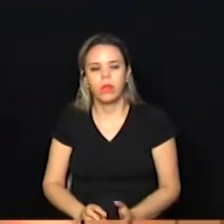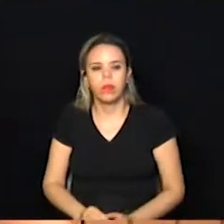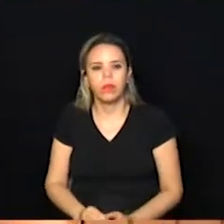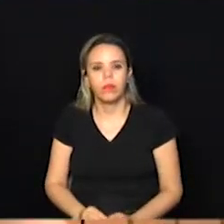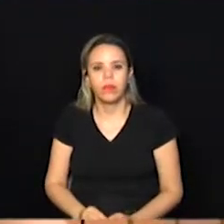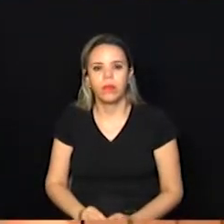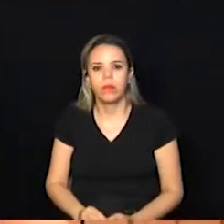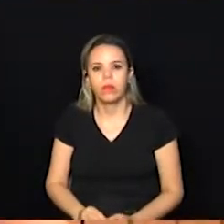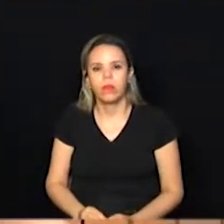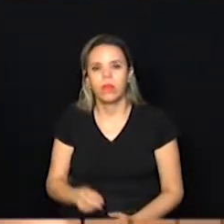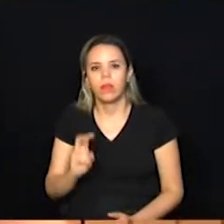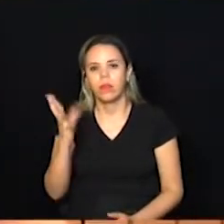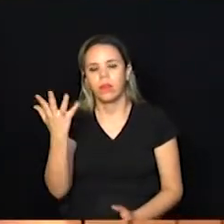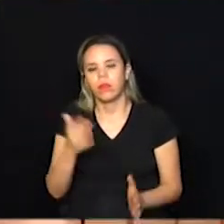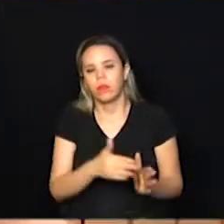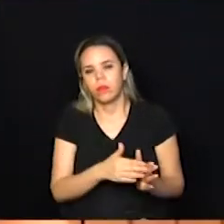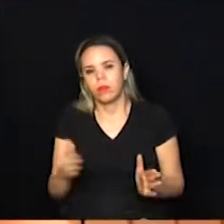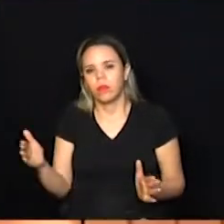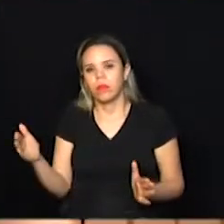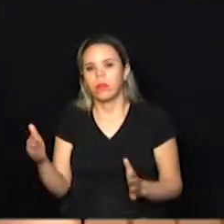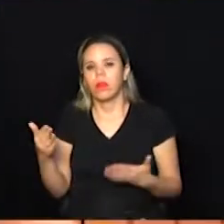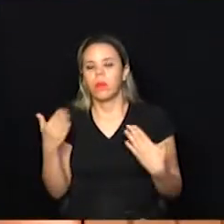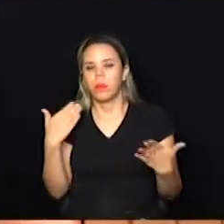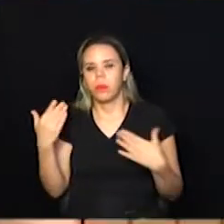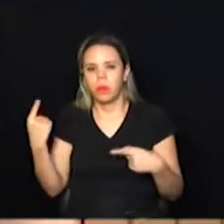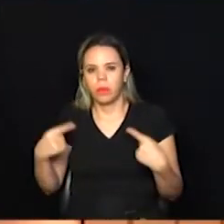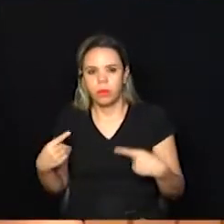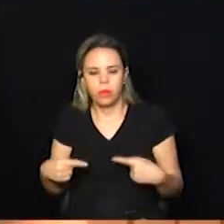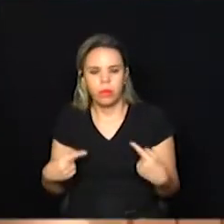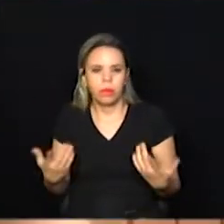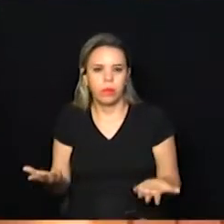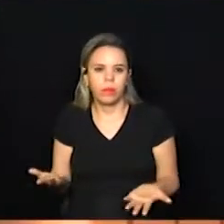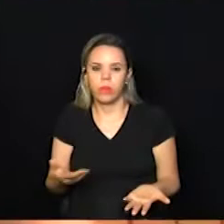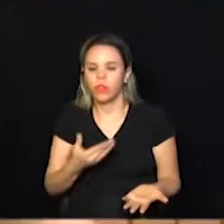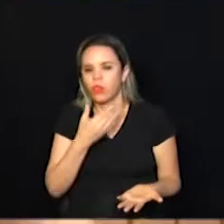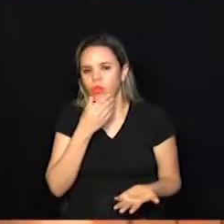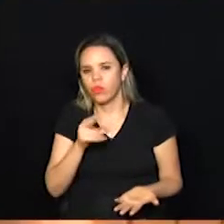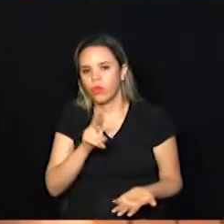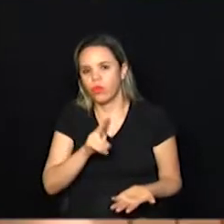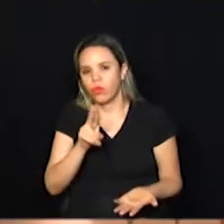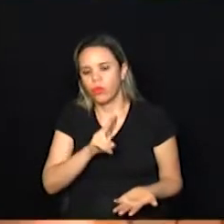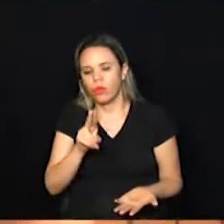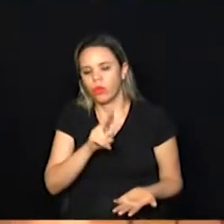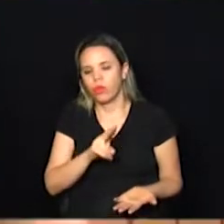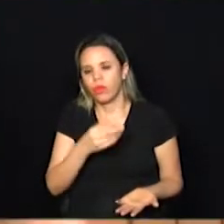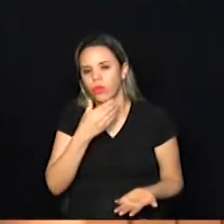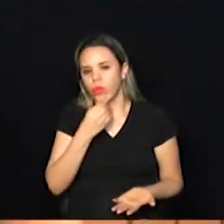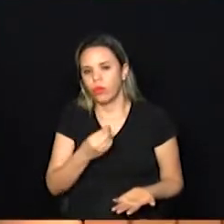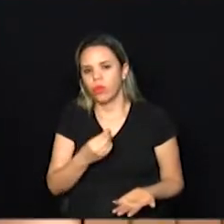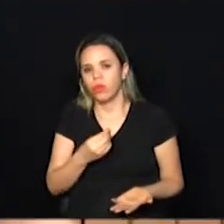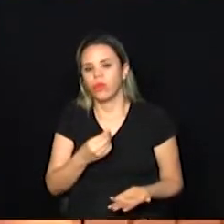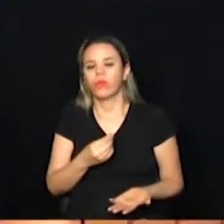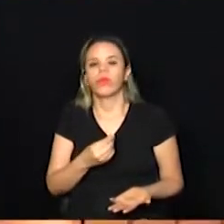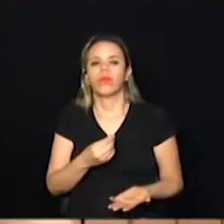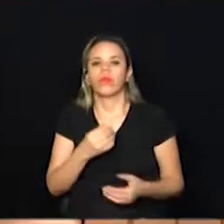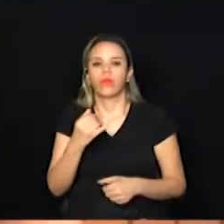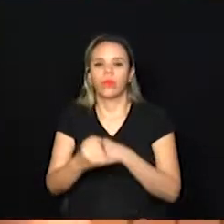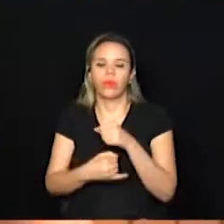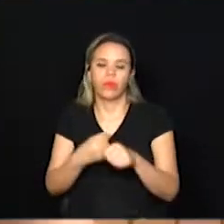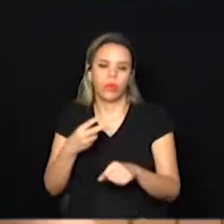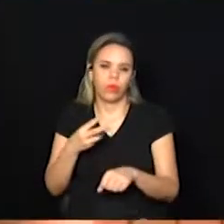muito contemporânea, que tem sido objeto de debate, que é o homem utilizar, o agressor utilizar de e-mails, de